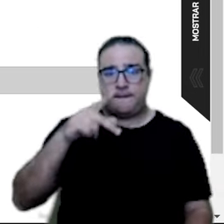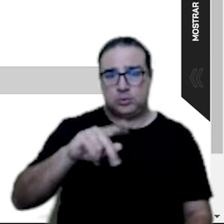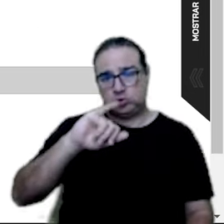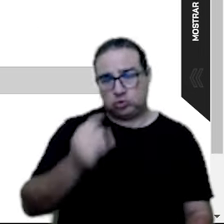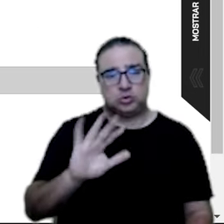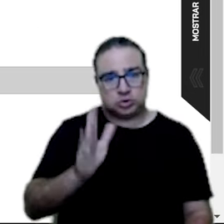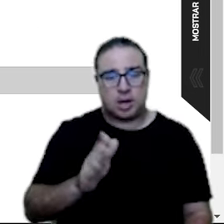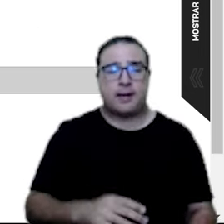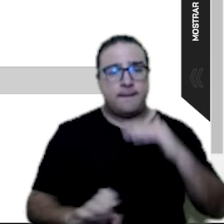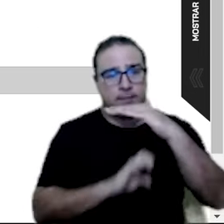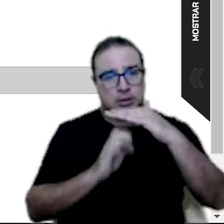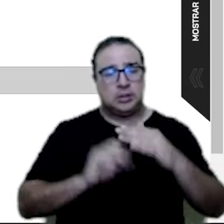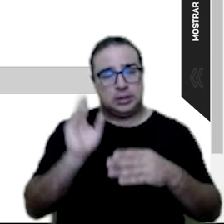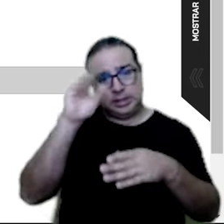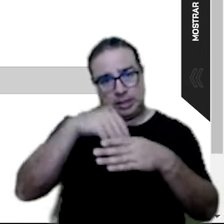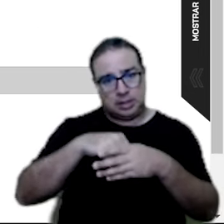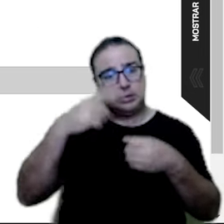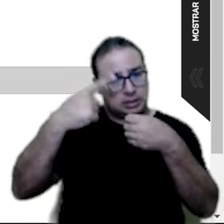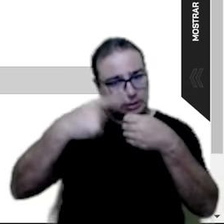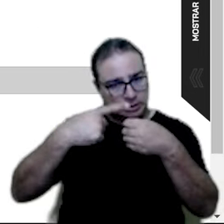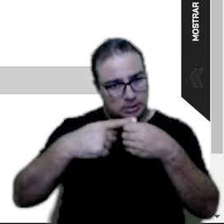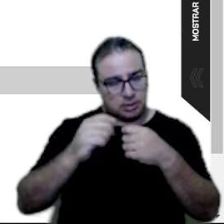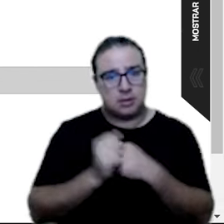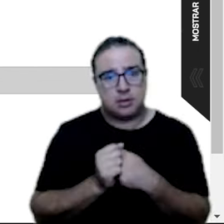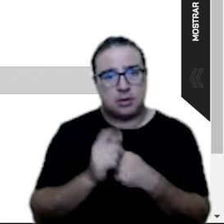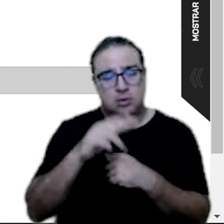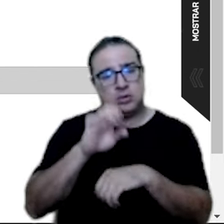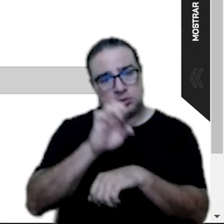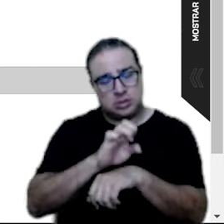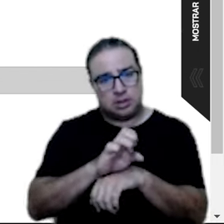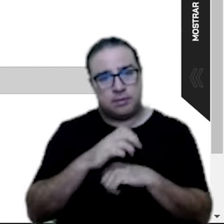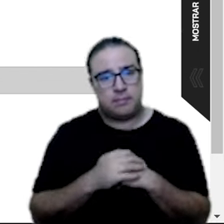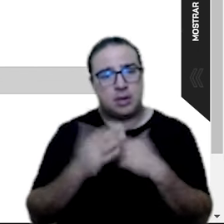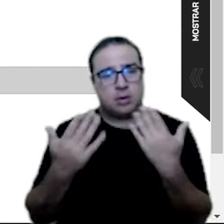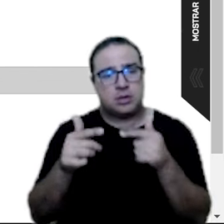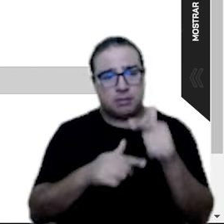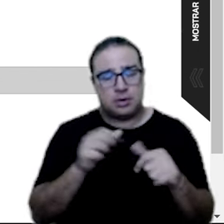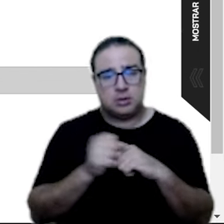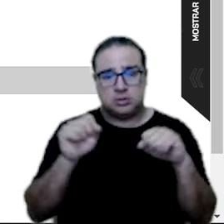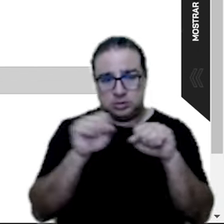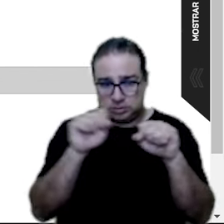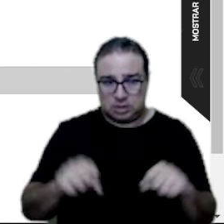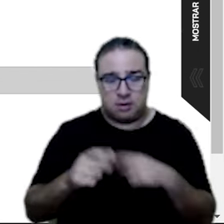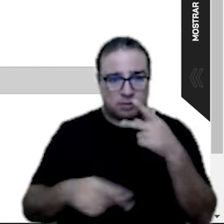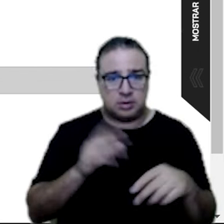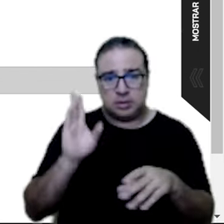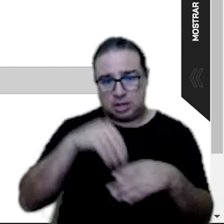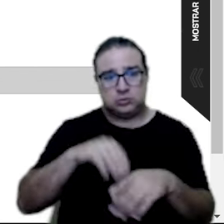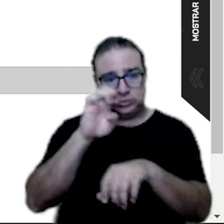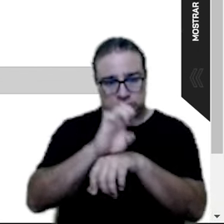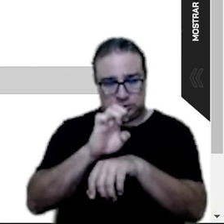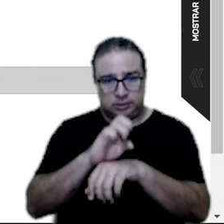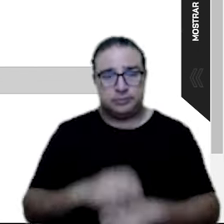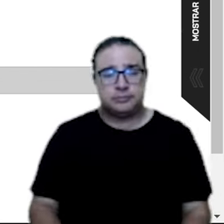PJ como a empresa tá dentro da cidade da dentro do mesmo estado perdão então a operação sistema vai trazer falando que é